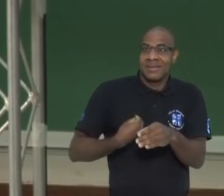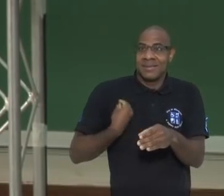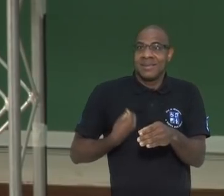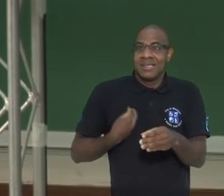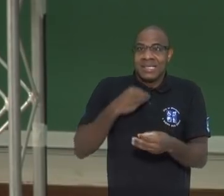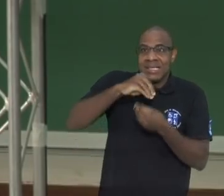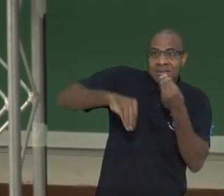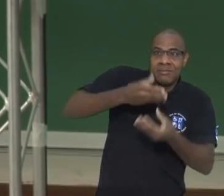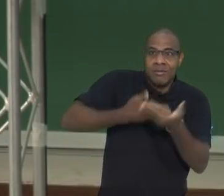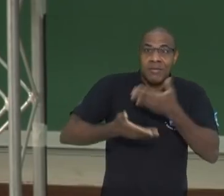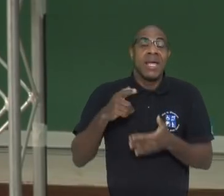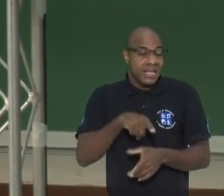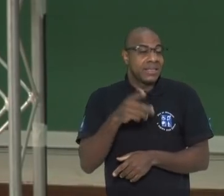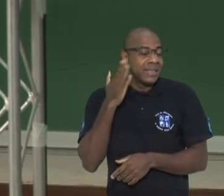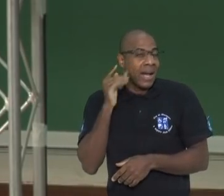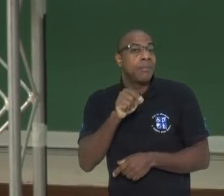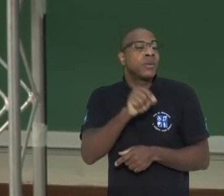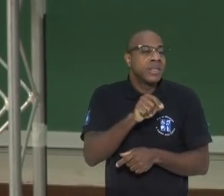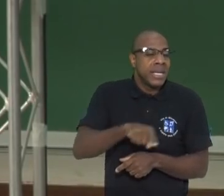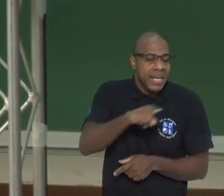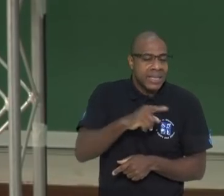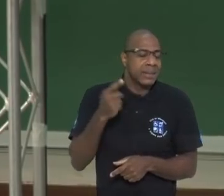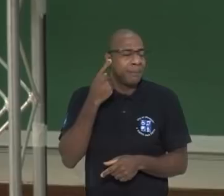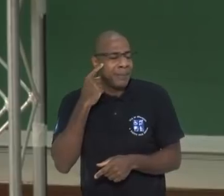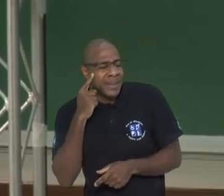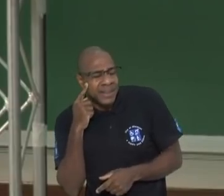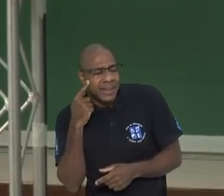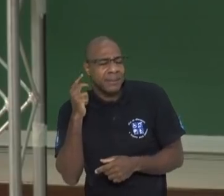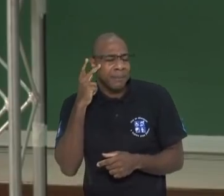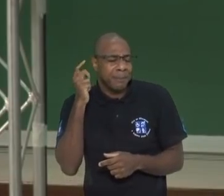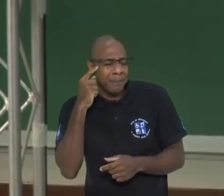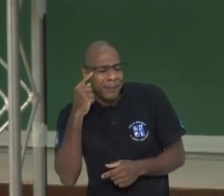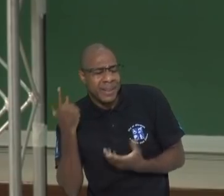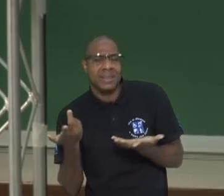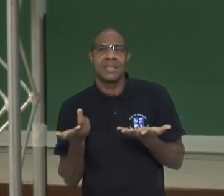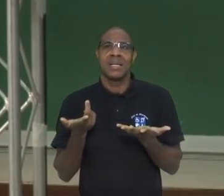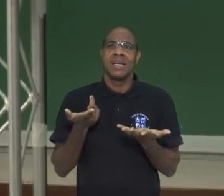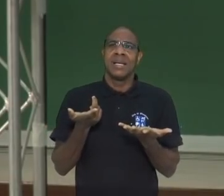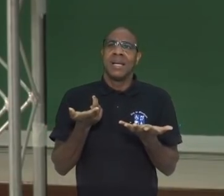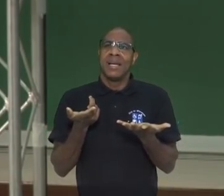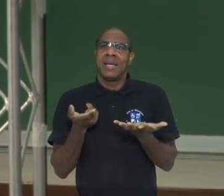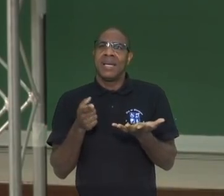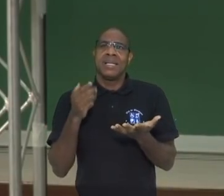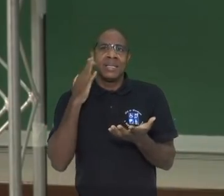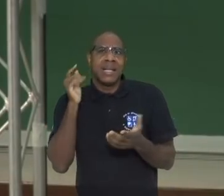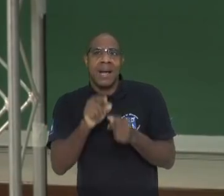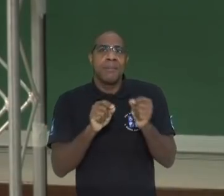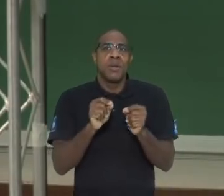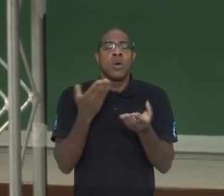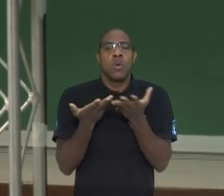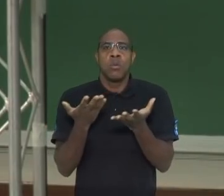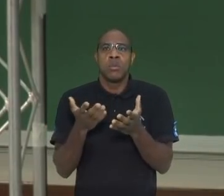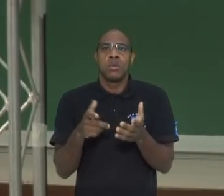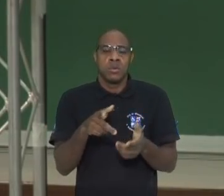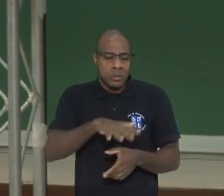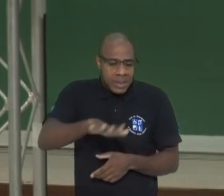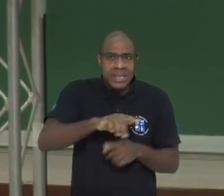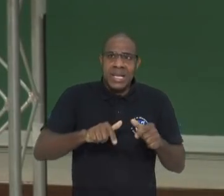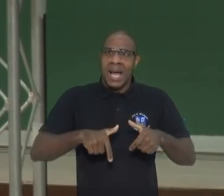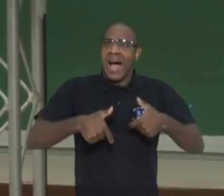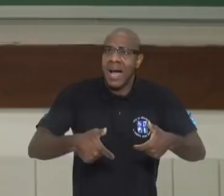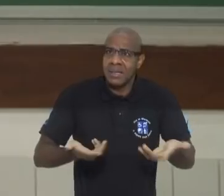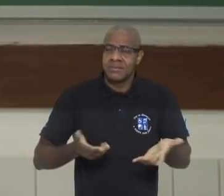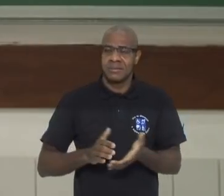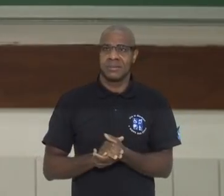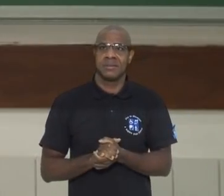personagens pensam, faz antecipações. Então, é um tipo de narrador um pouco mais complexo. Tudo bem?